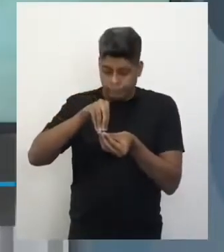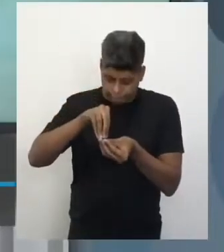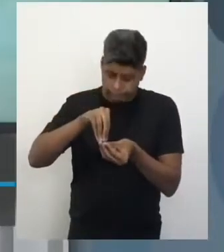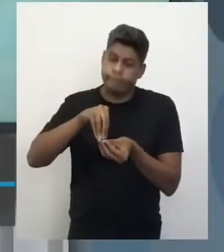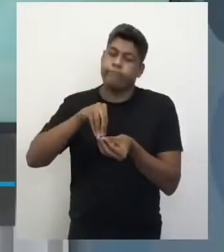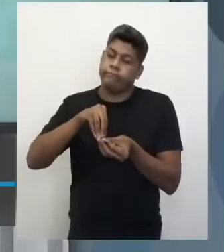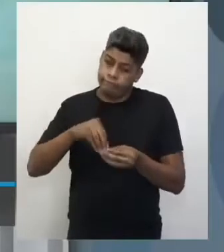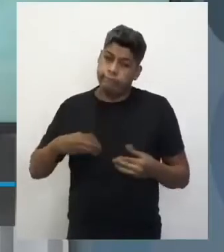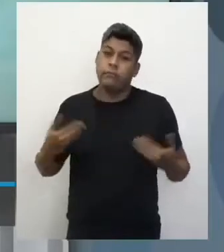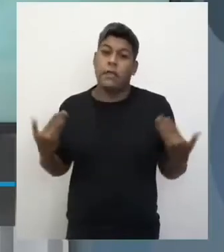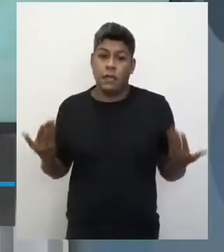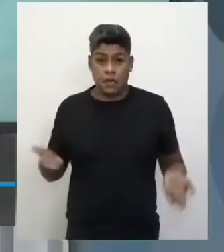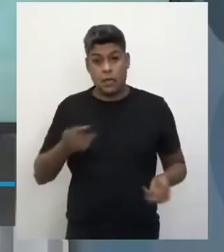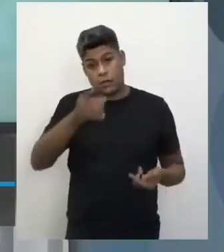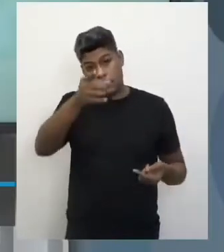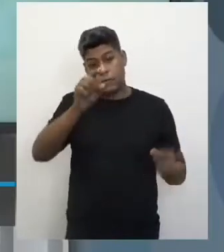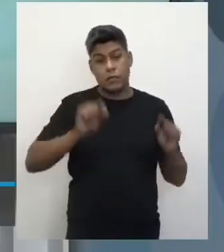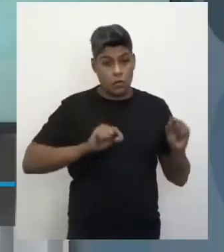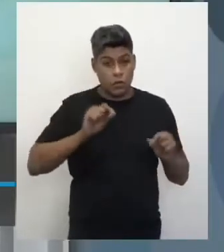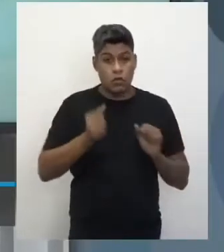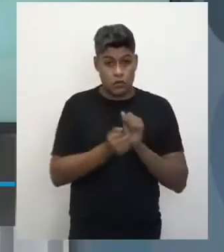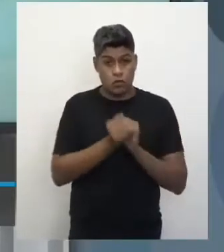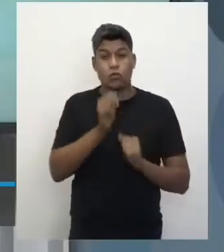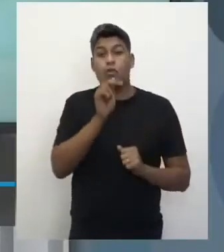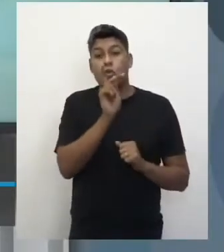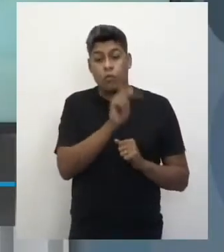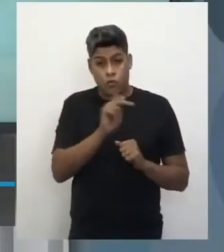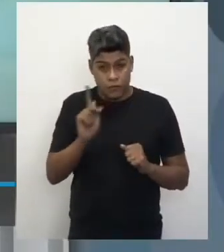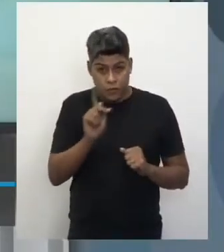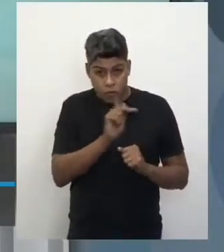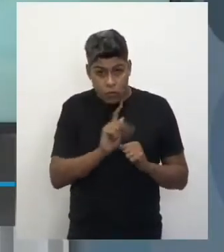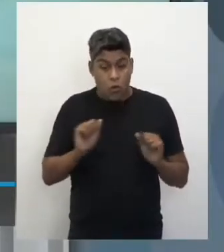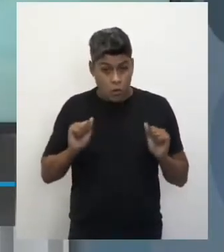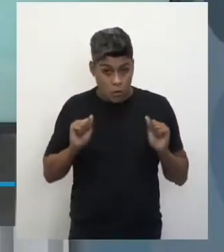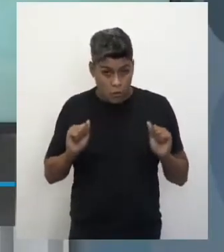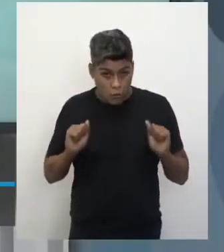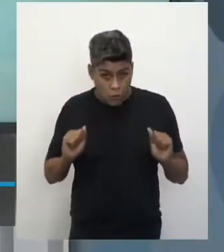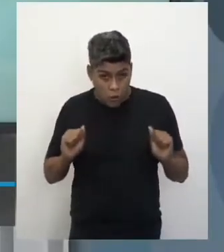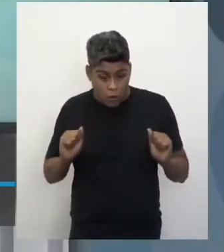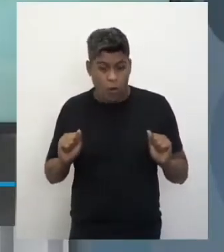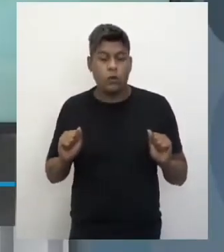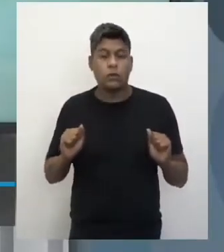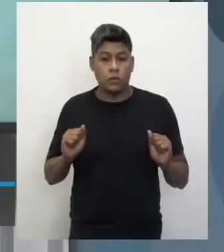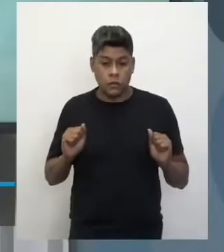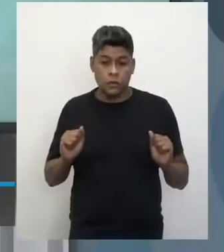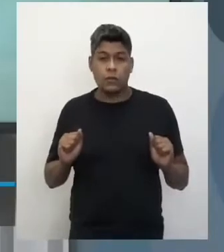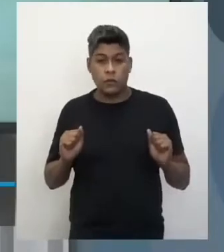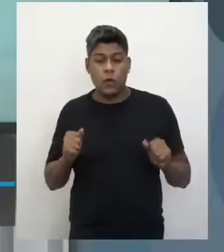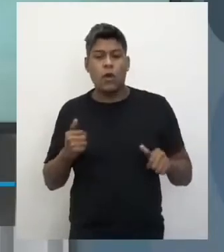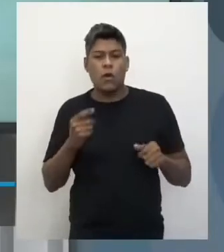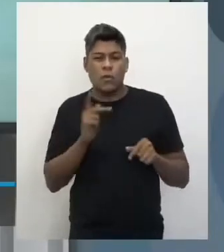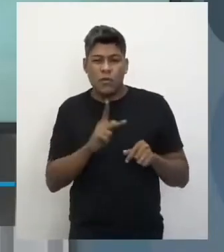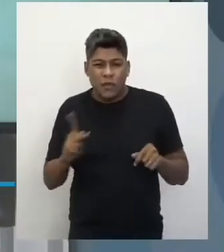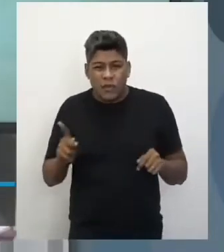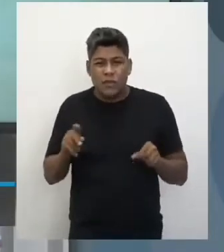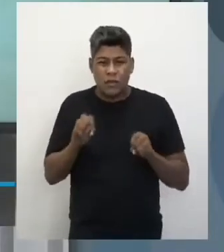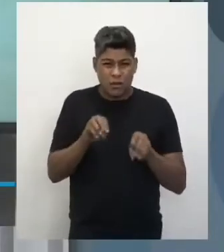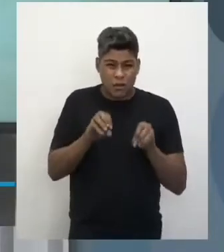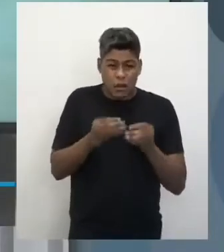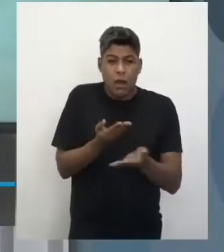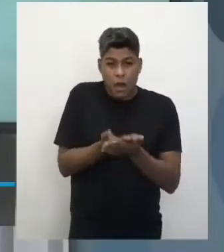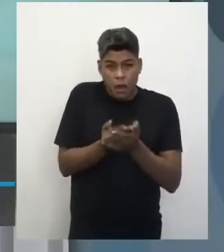e aí vocês aí, com o professor de vocês, aquele que for possível, que às vezes o professor, né, tá trabalhando de uma forma diferente, não